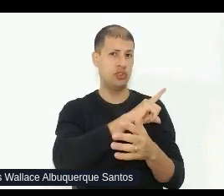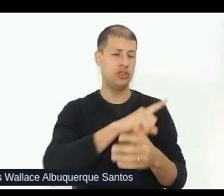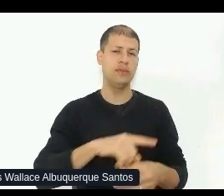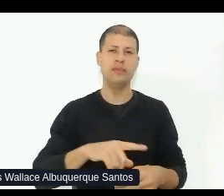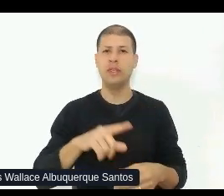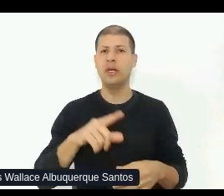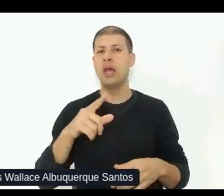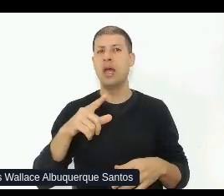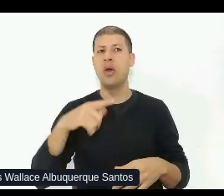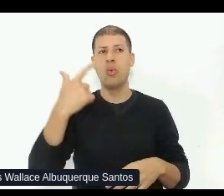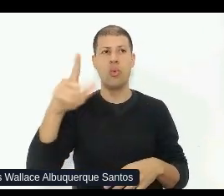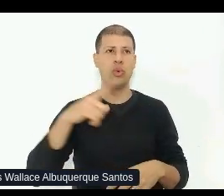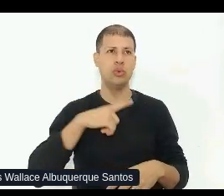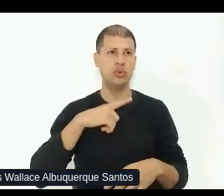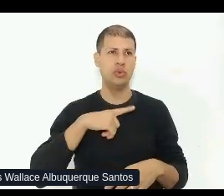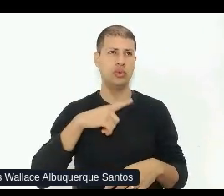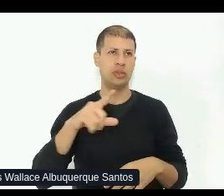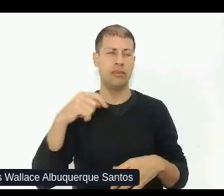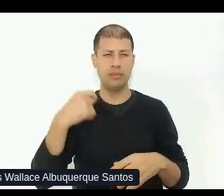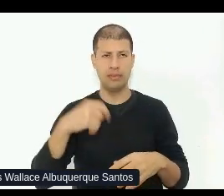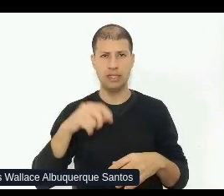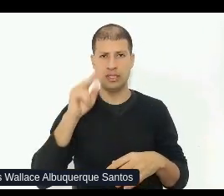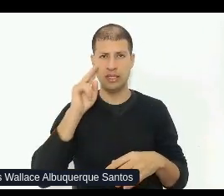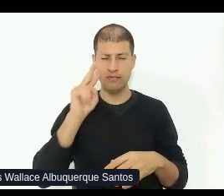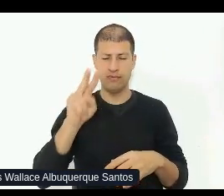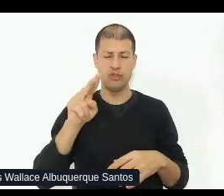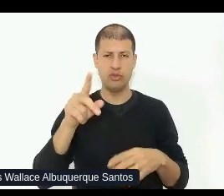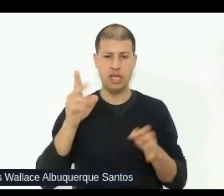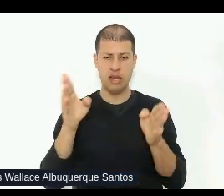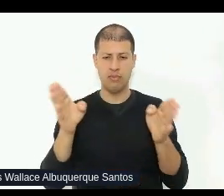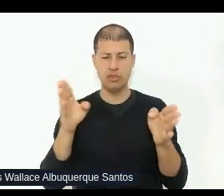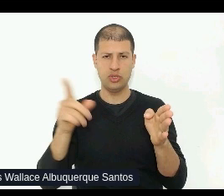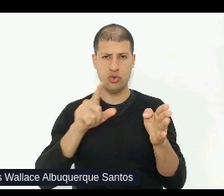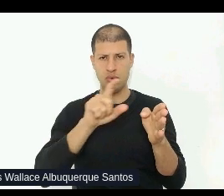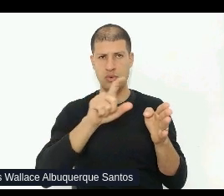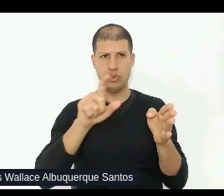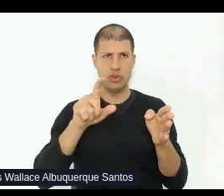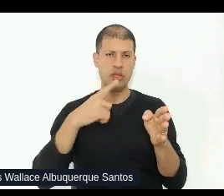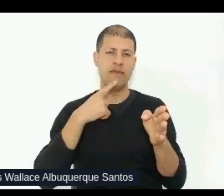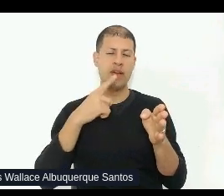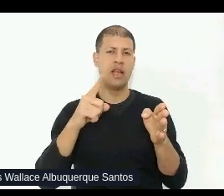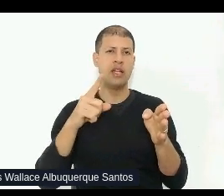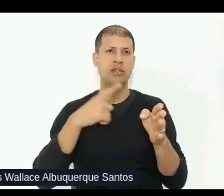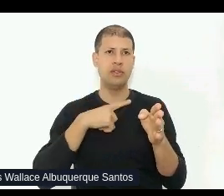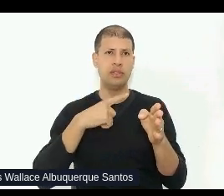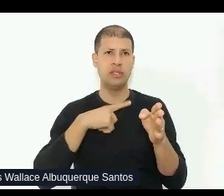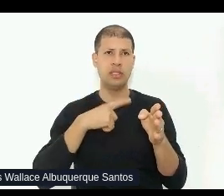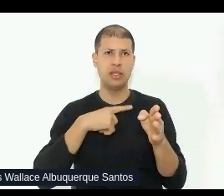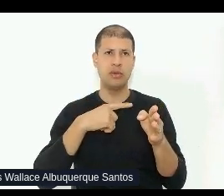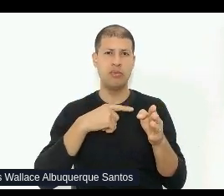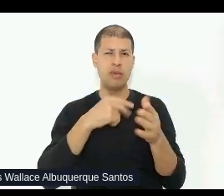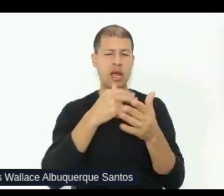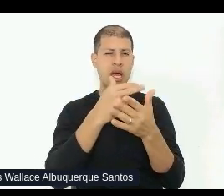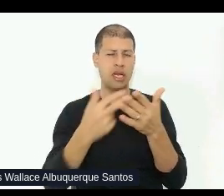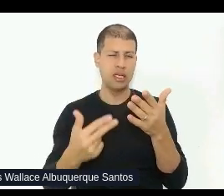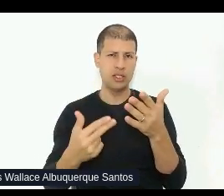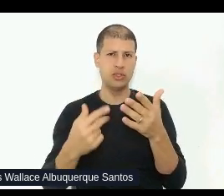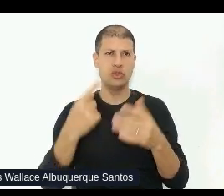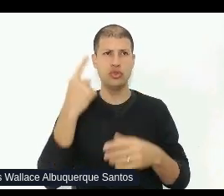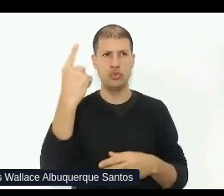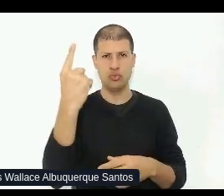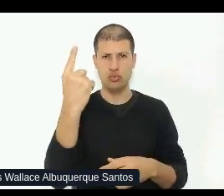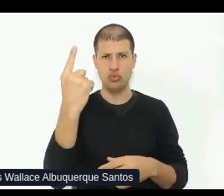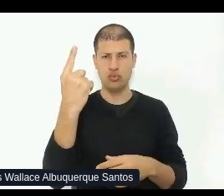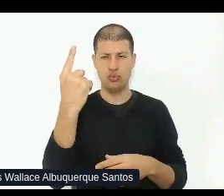o elemento deve ser lido de acordo com a sua posição. Eu estou falando ali que tem um componente de 1 e aí uma barrinha até